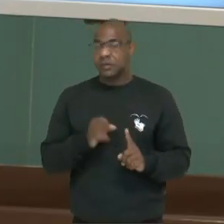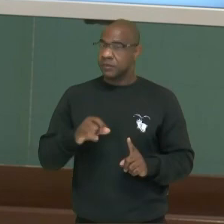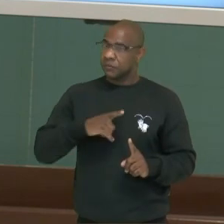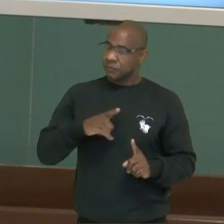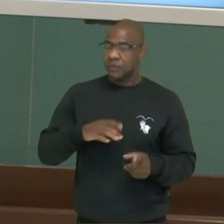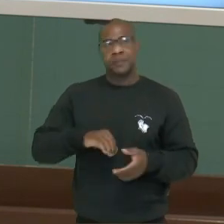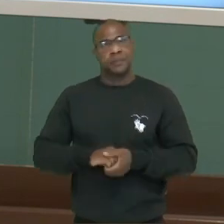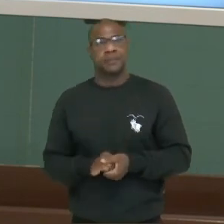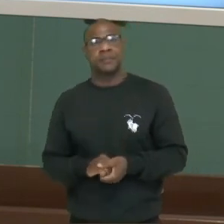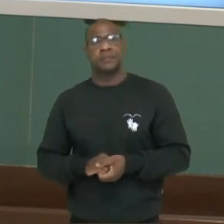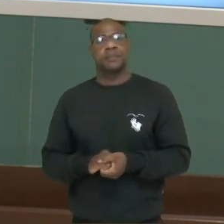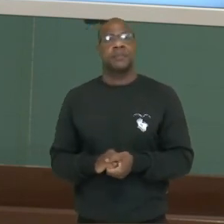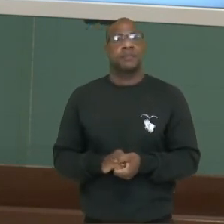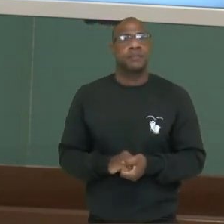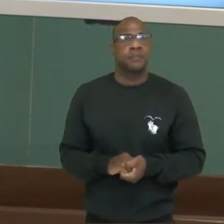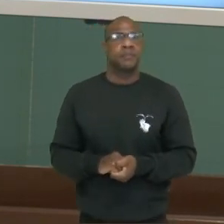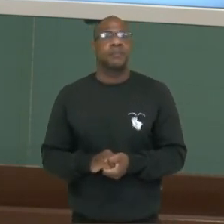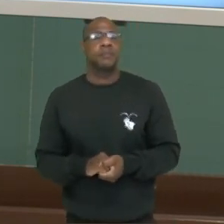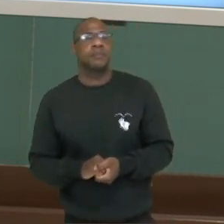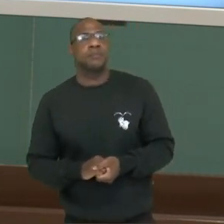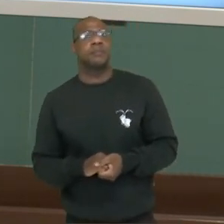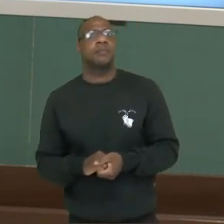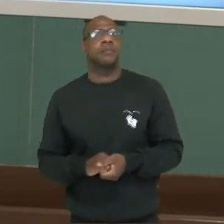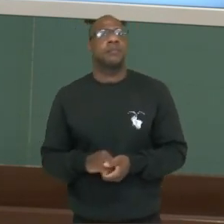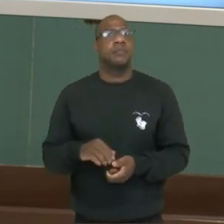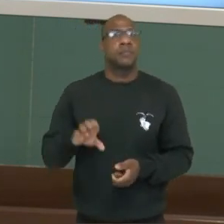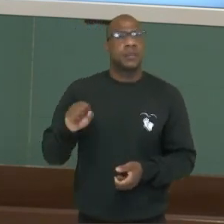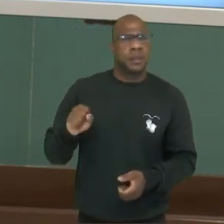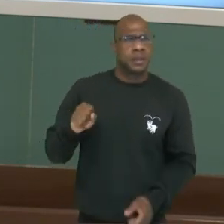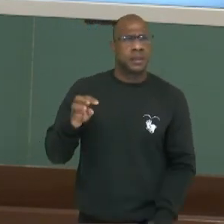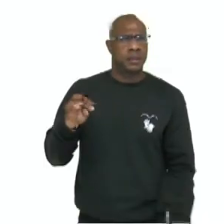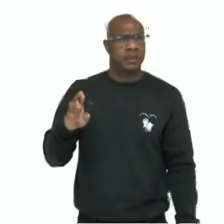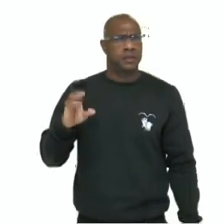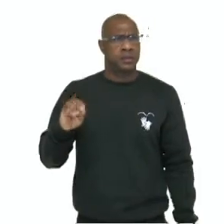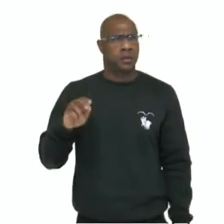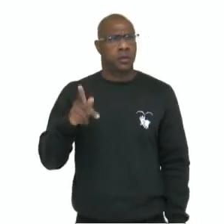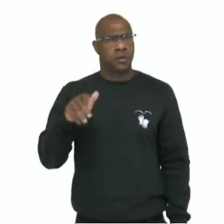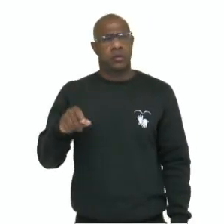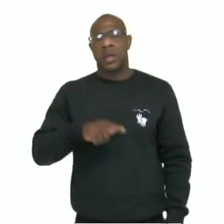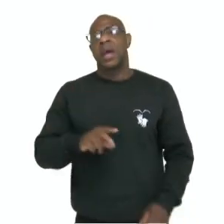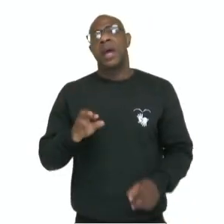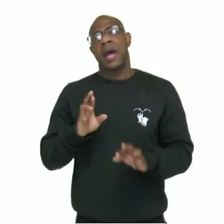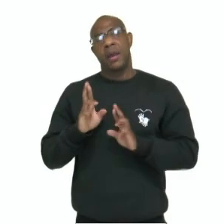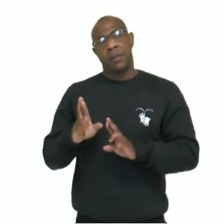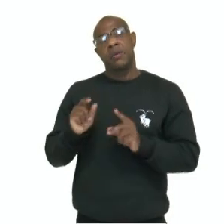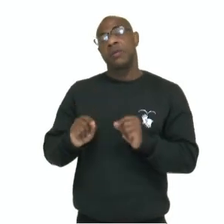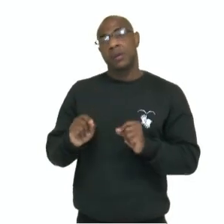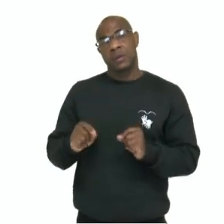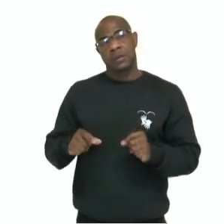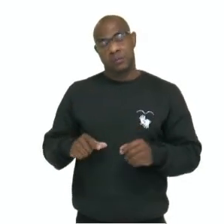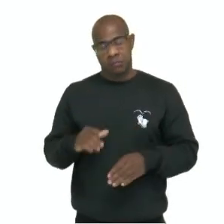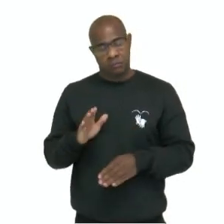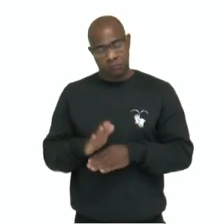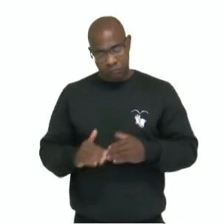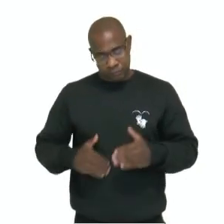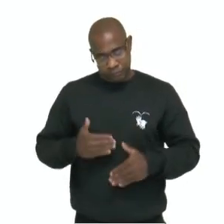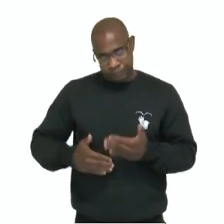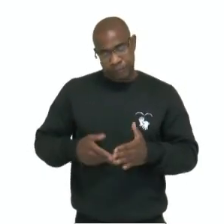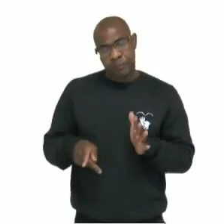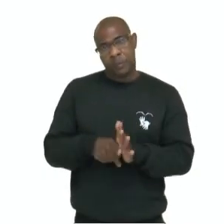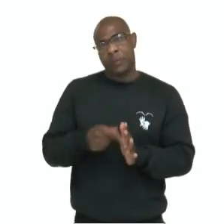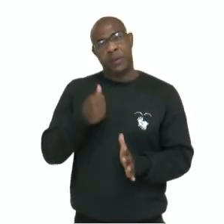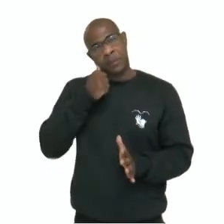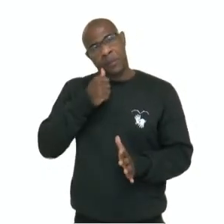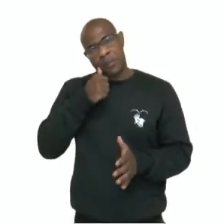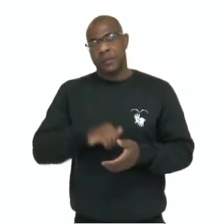gravidez. O estrógeno, ele é responsável pelas características sexuais secundárias femininas.